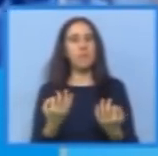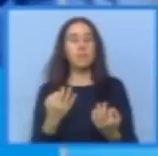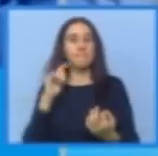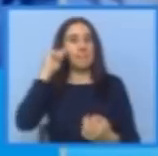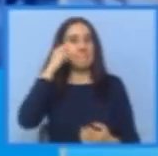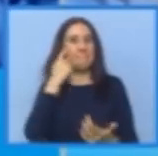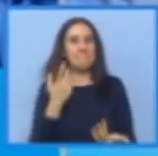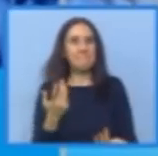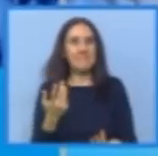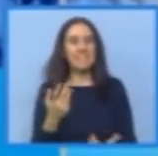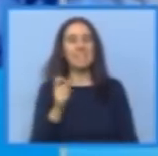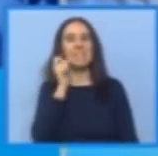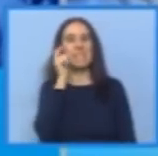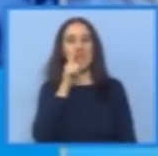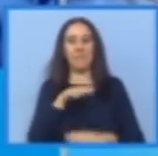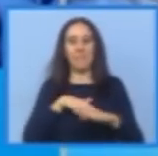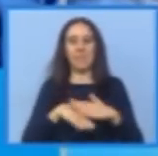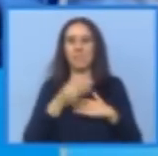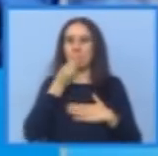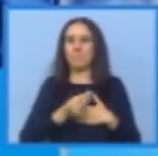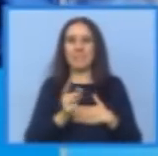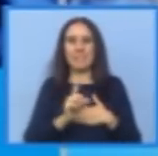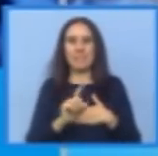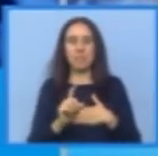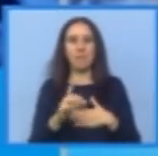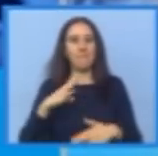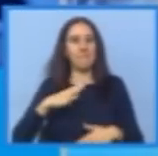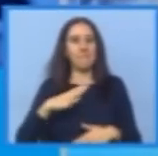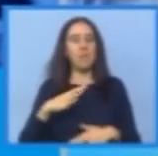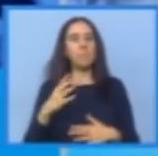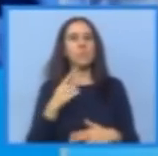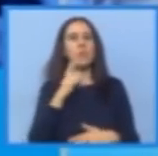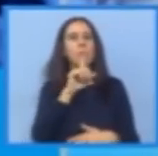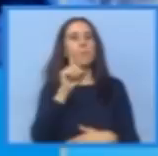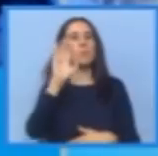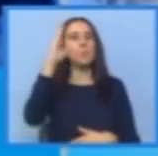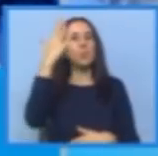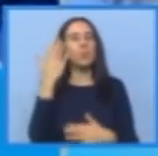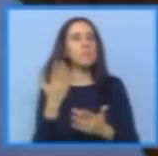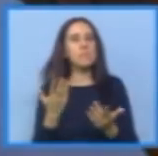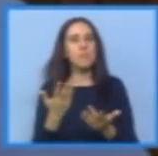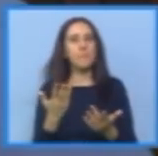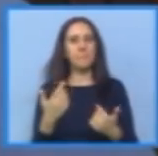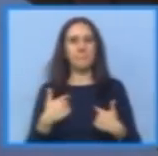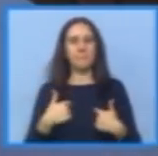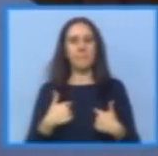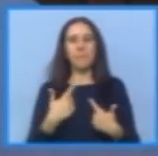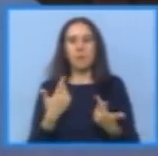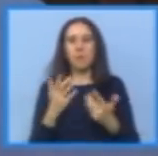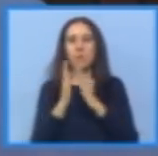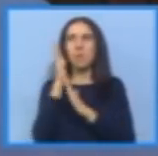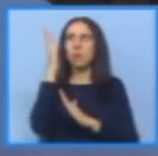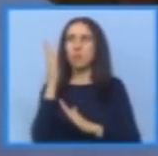torto, quem fez o que não devia, e depois a grande pergunta que faz é: como é que tu,